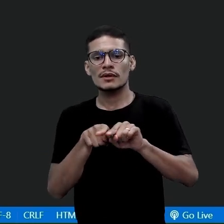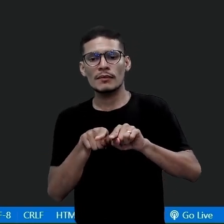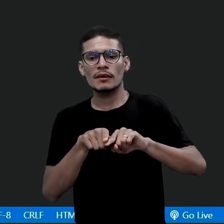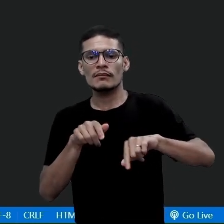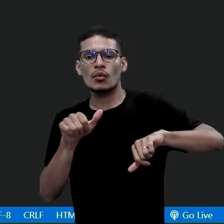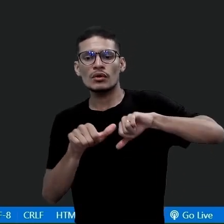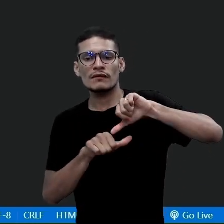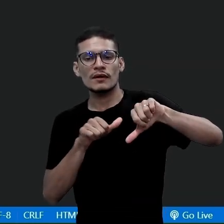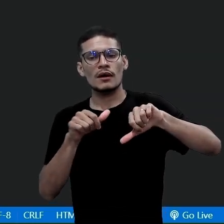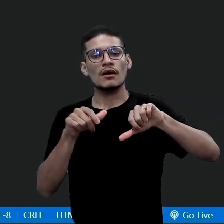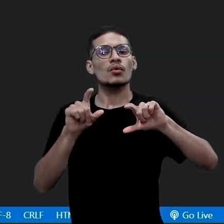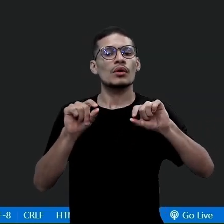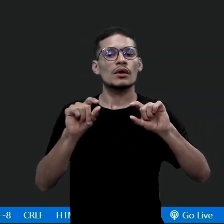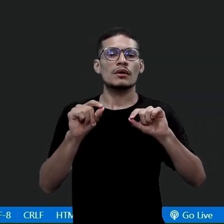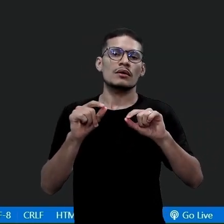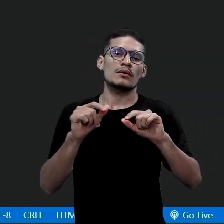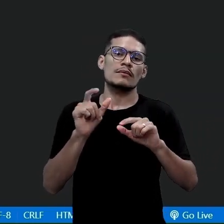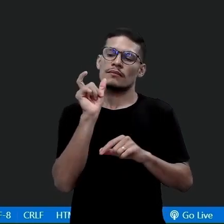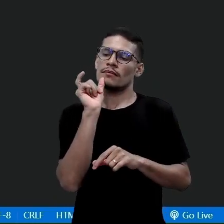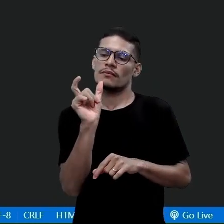palavra exibir.